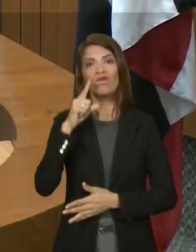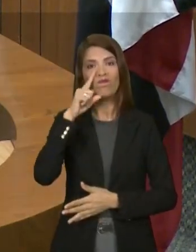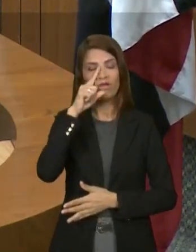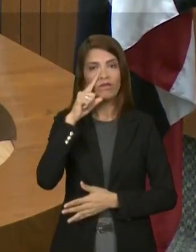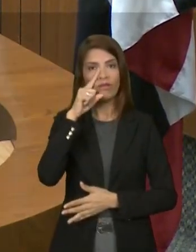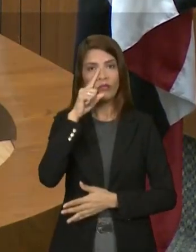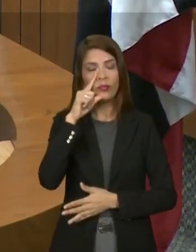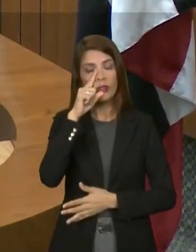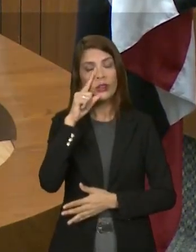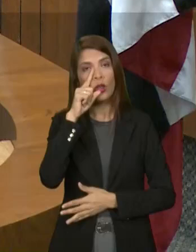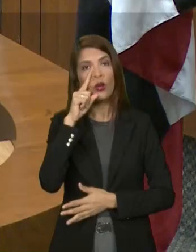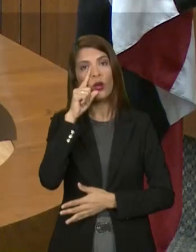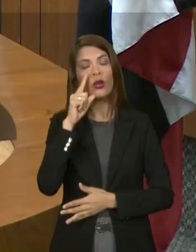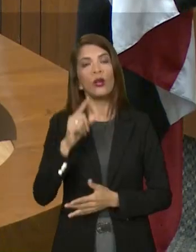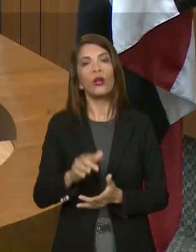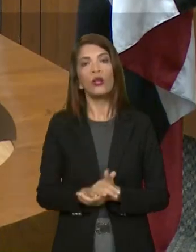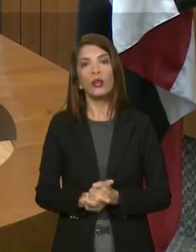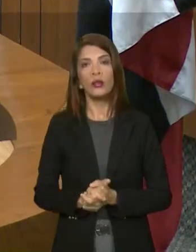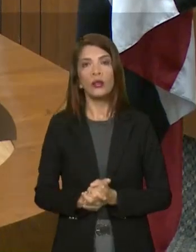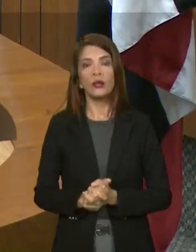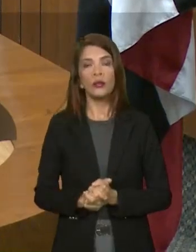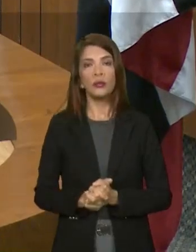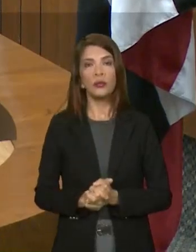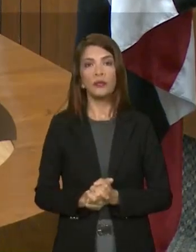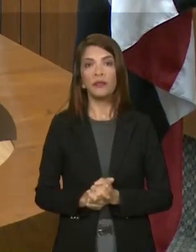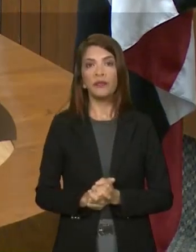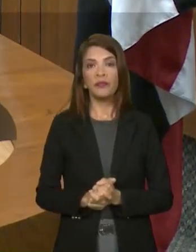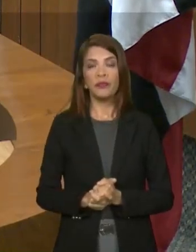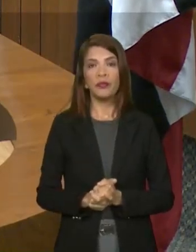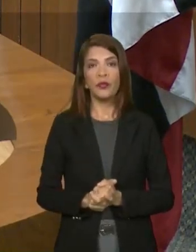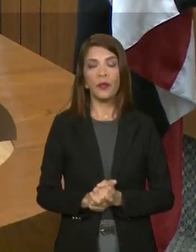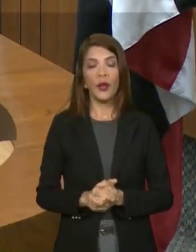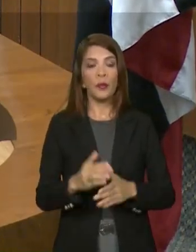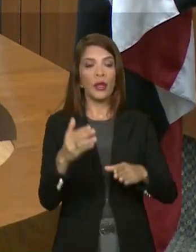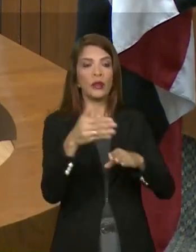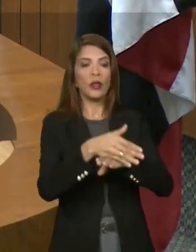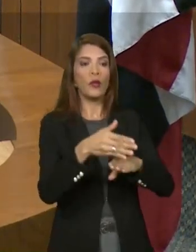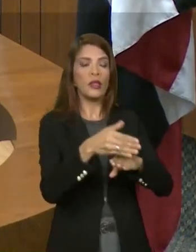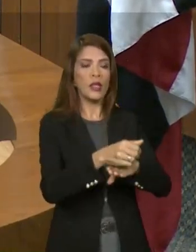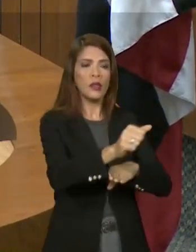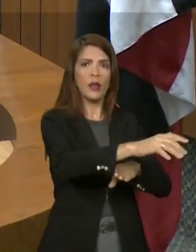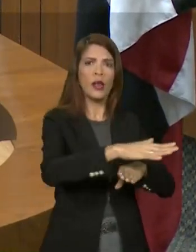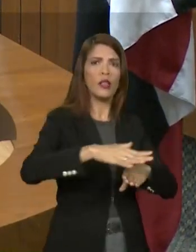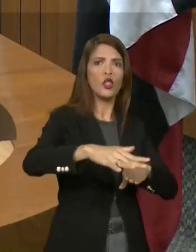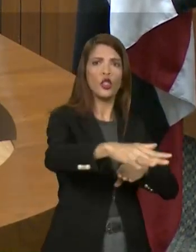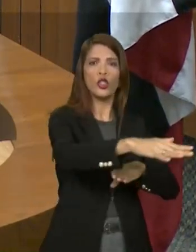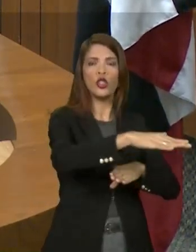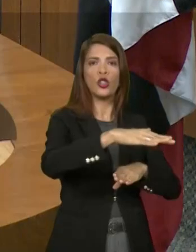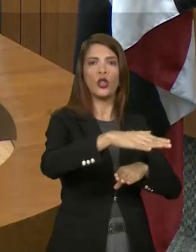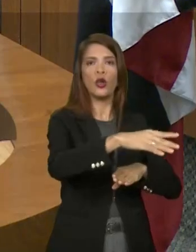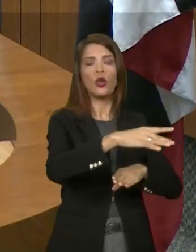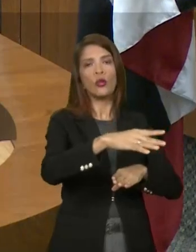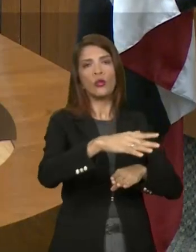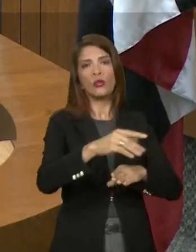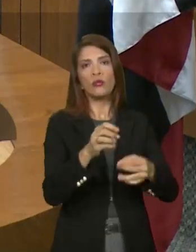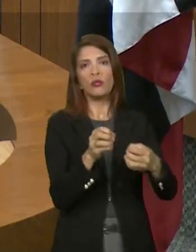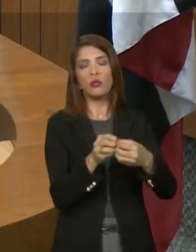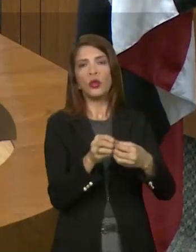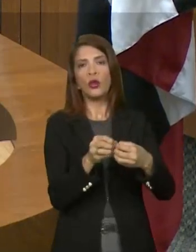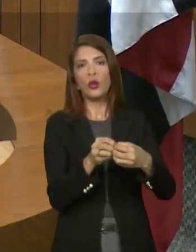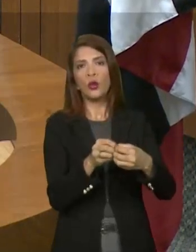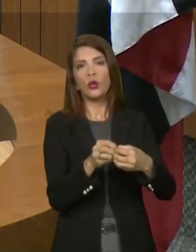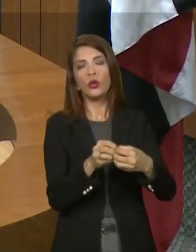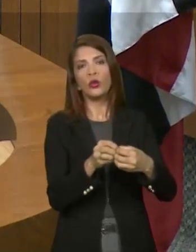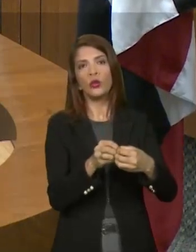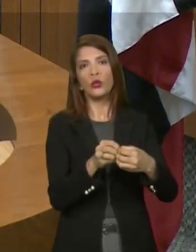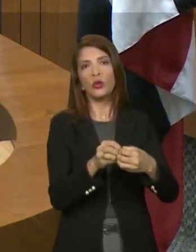avenida que serve para o acesso melhor para aquela região ali próximo o